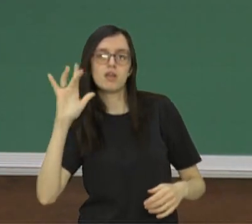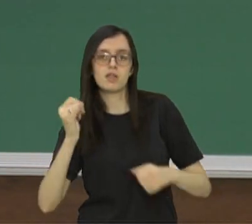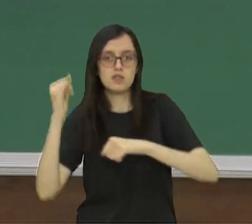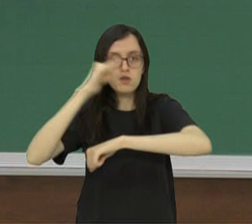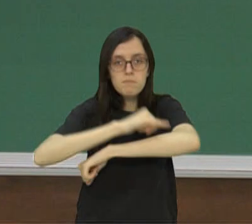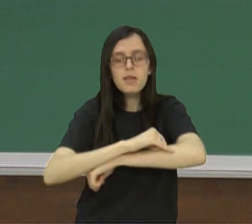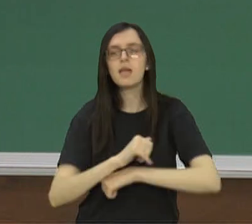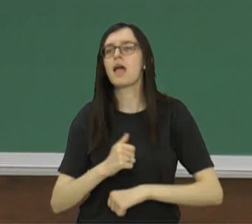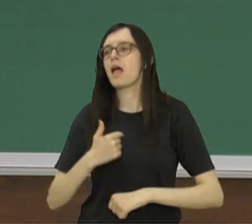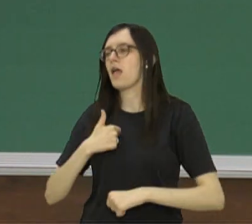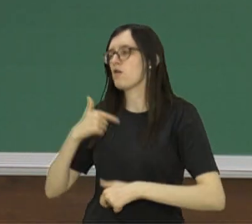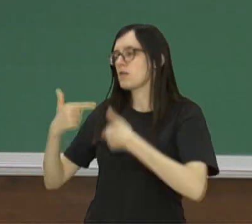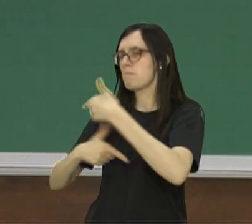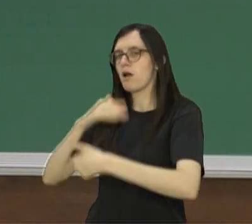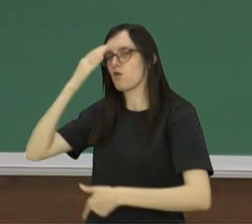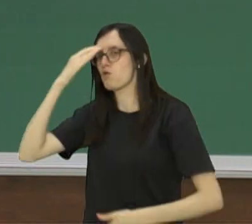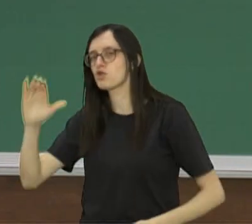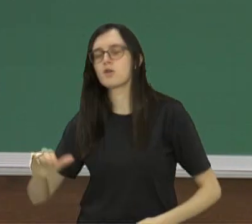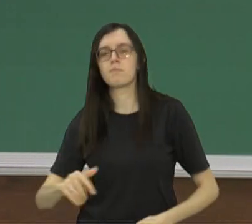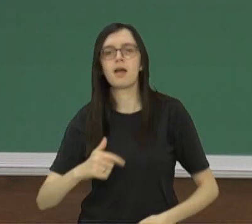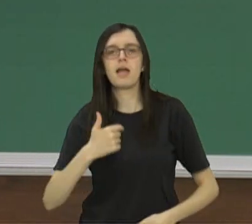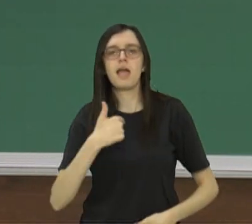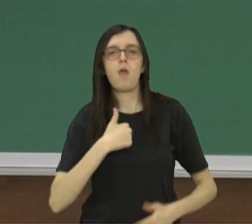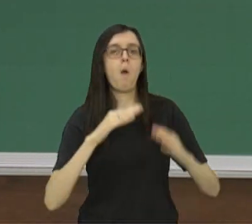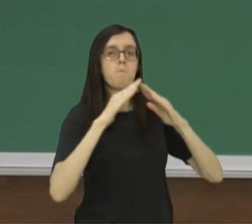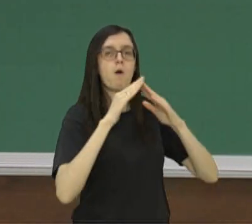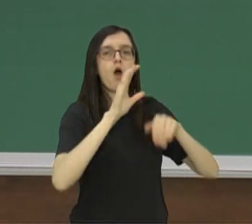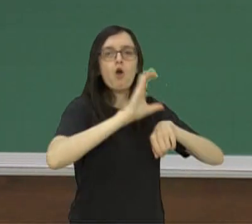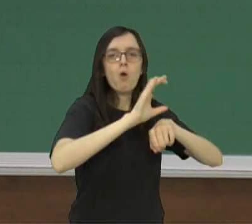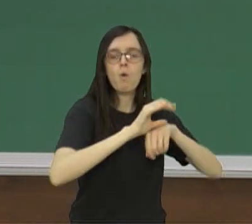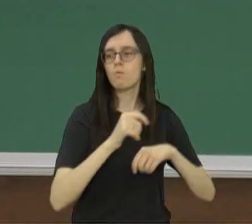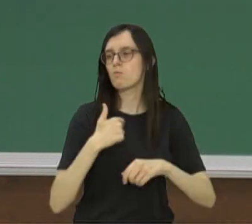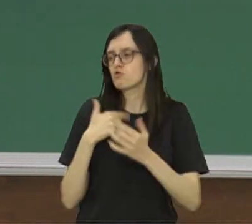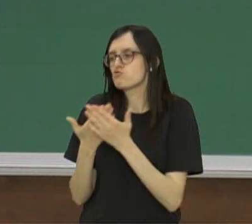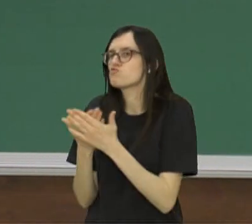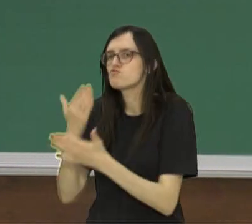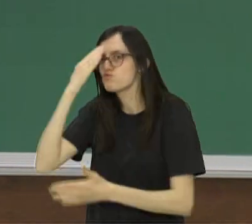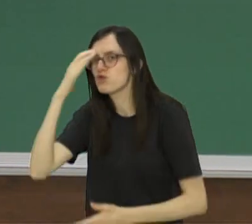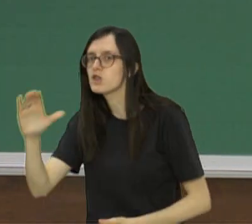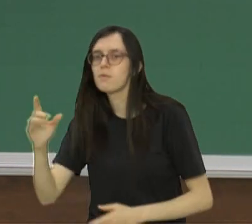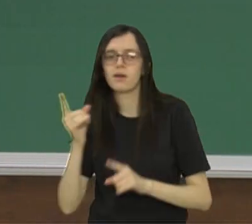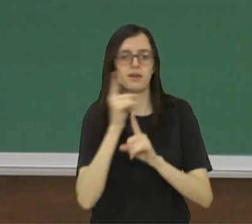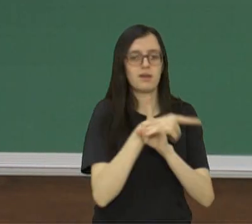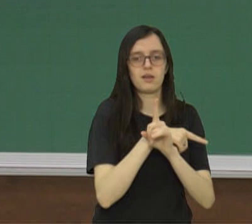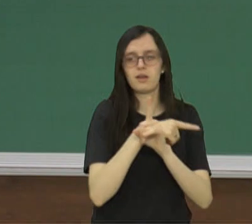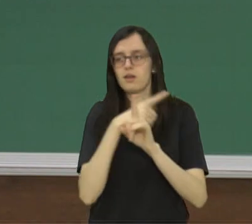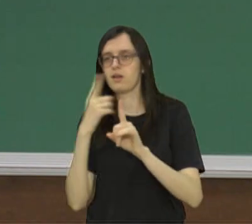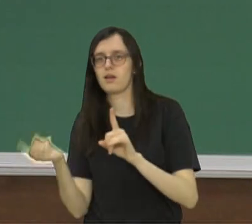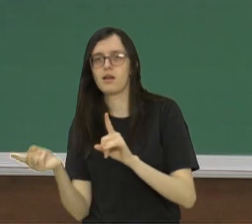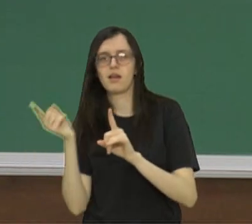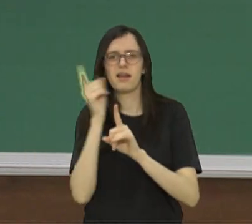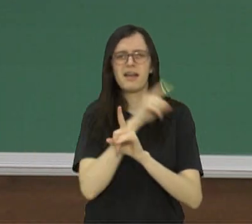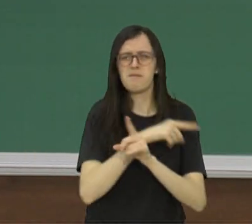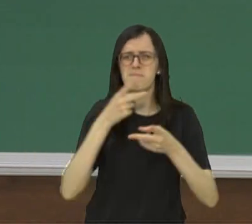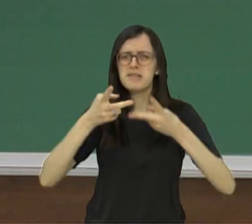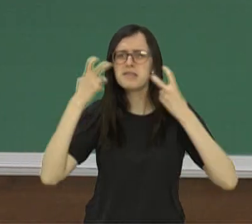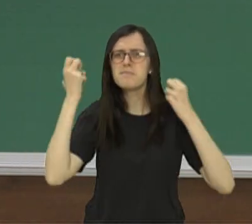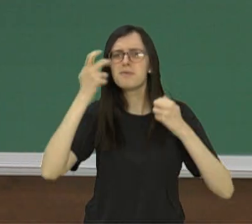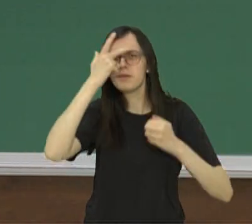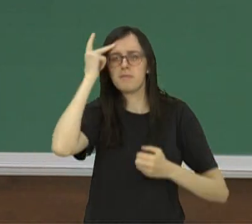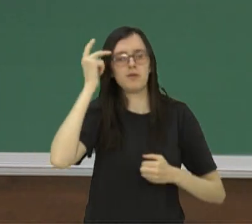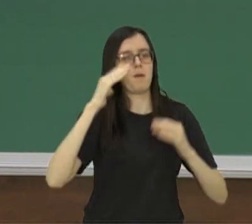Curitiba, ou moram em Colombo e estudam em Curitiba. Então, esse vai e vem de pessoas, né, em